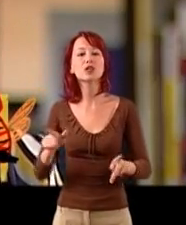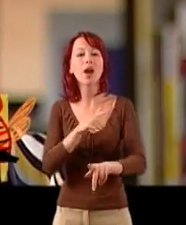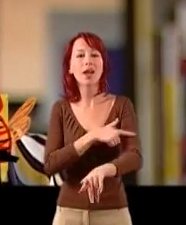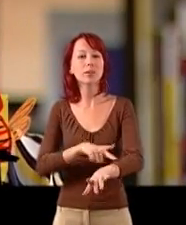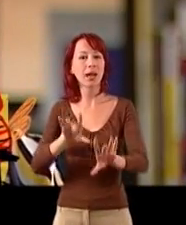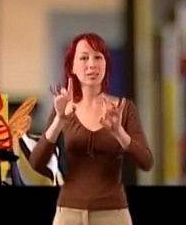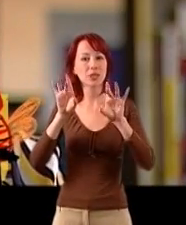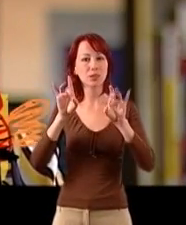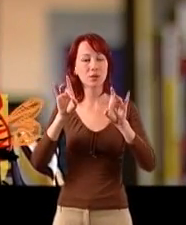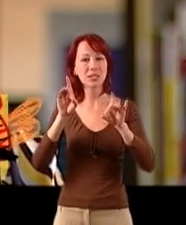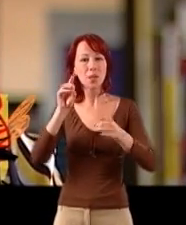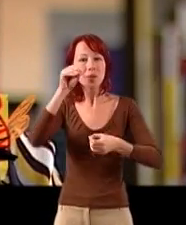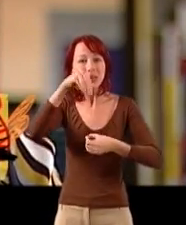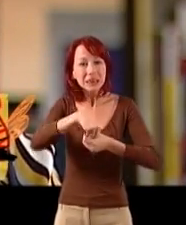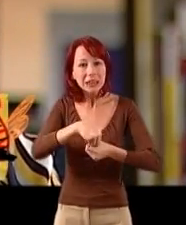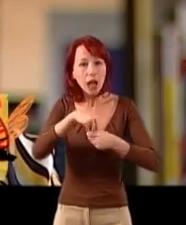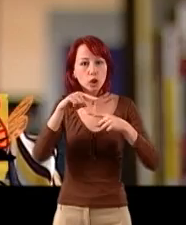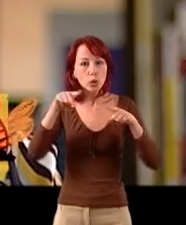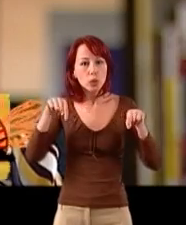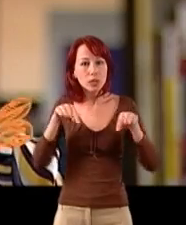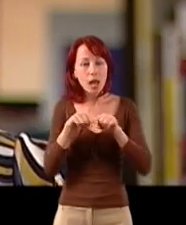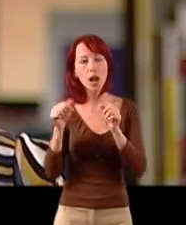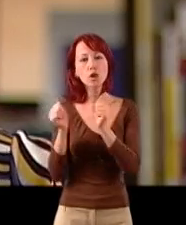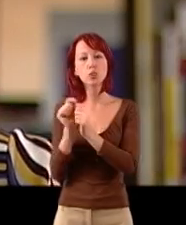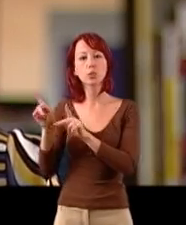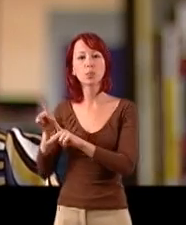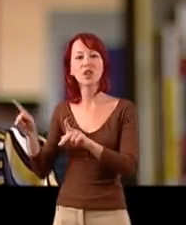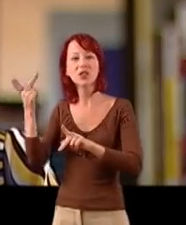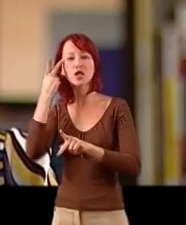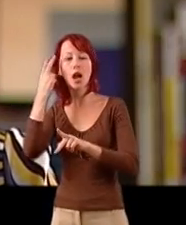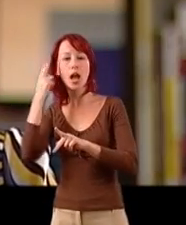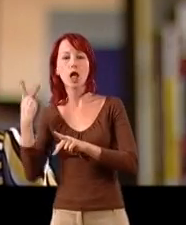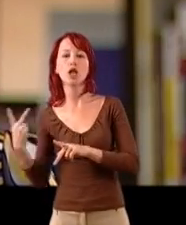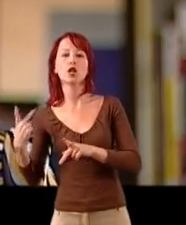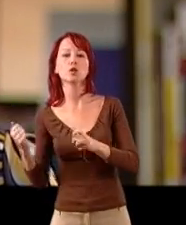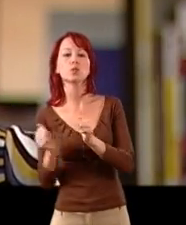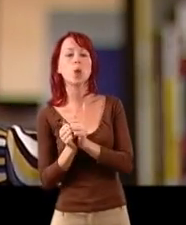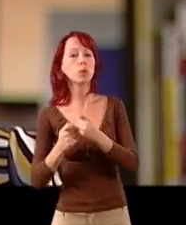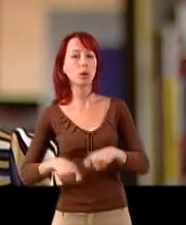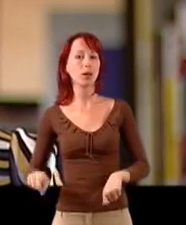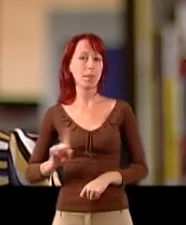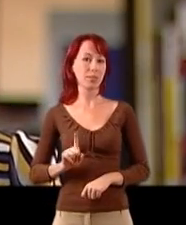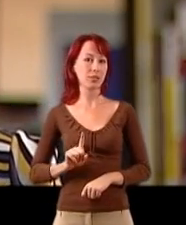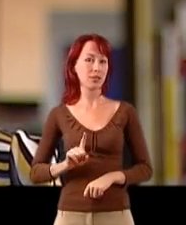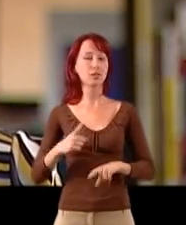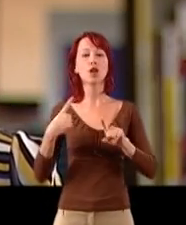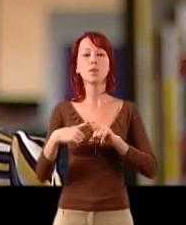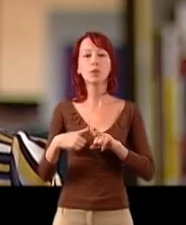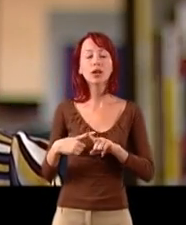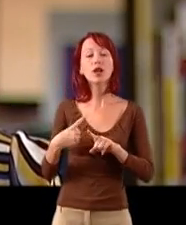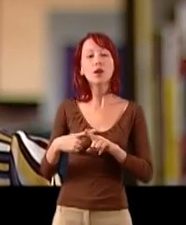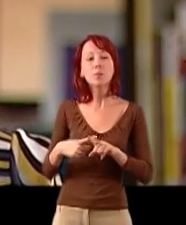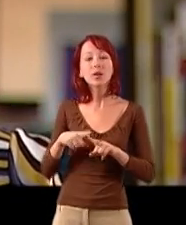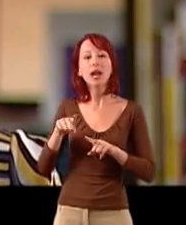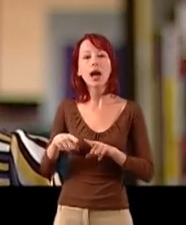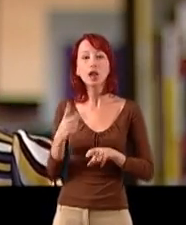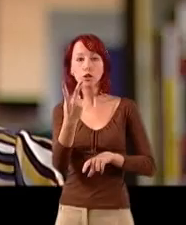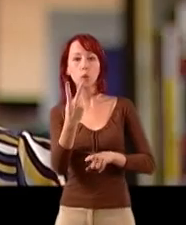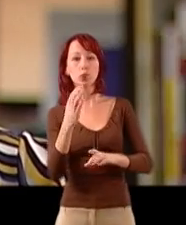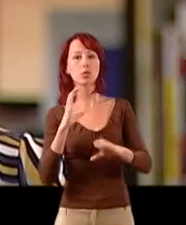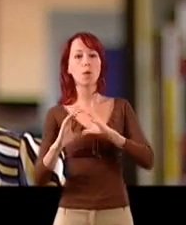especial estar dentro da sala de aula trabalhando junto com o professor do ensino regular. Por quê? Porque eu estou mandando